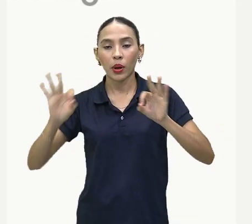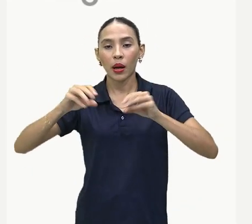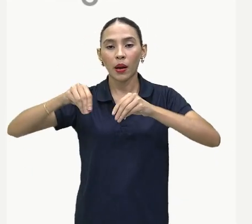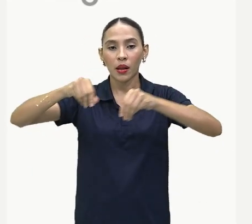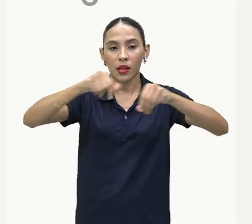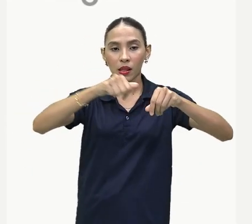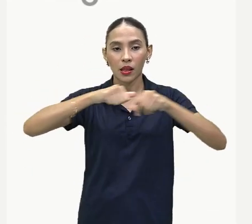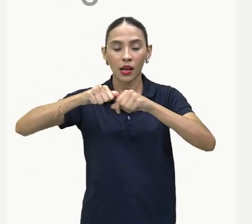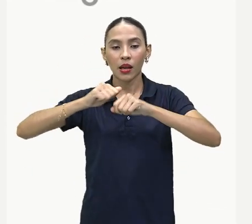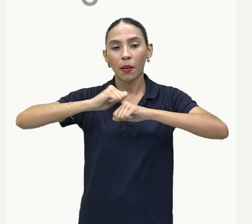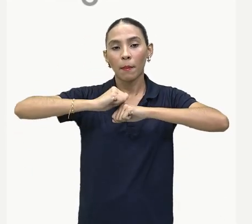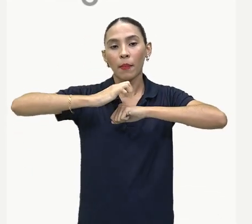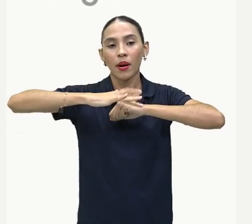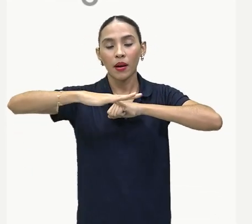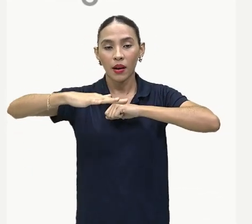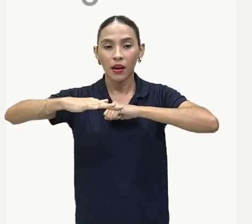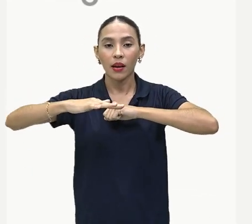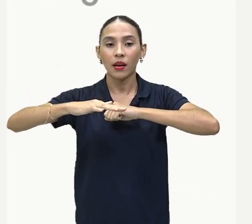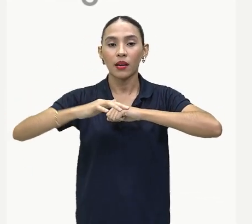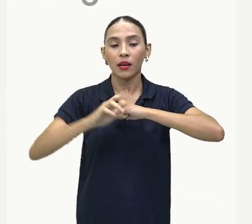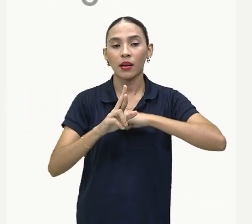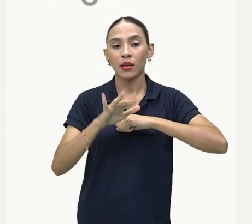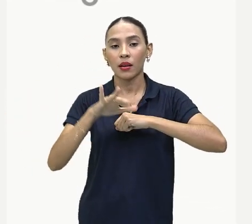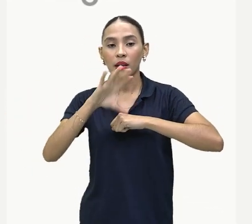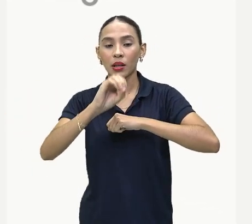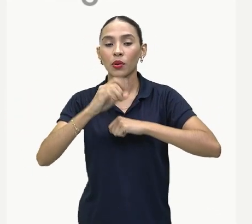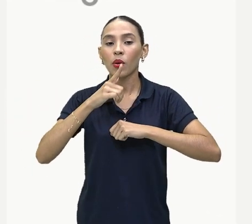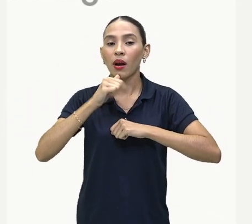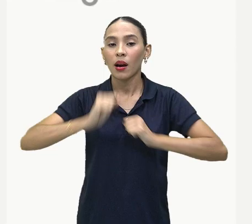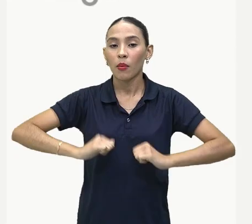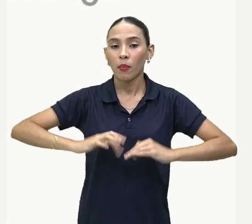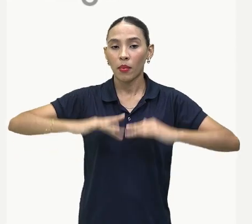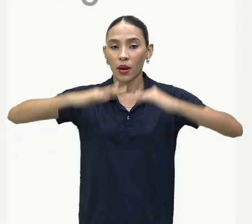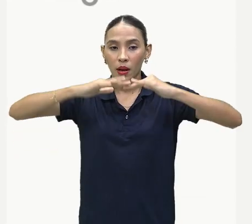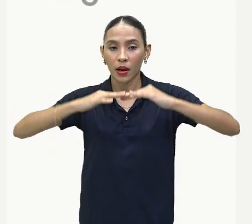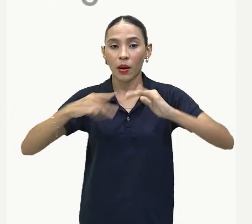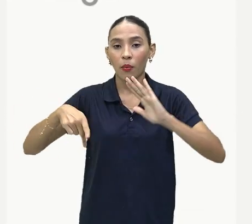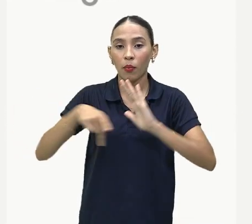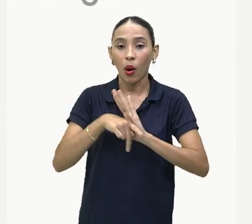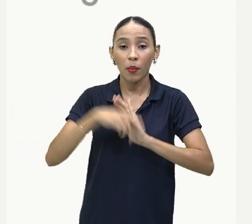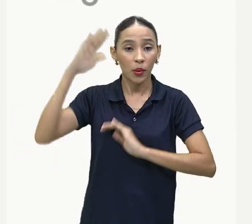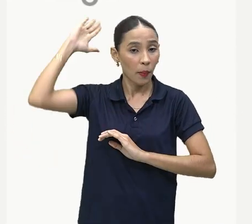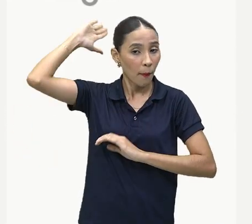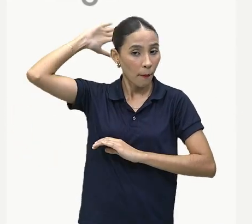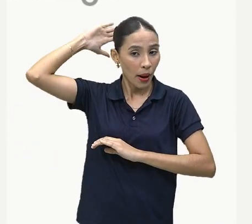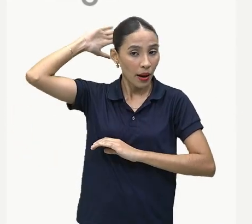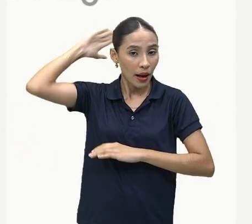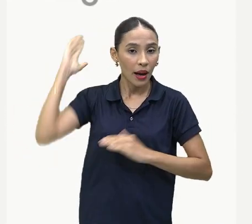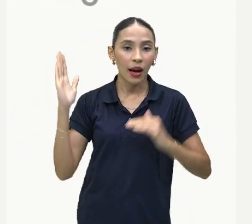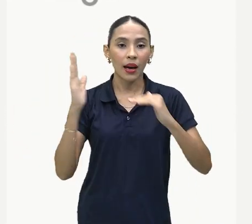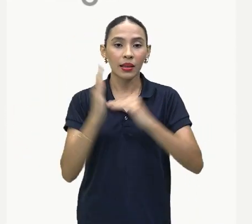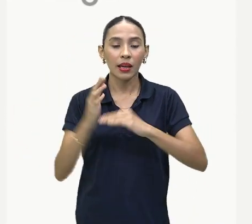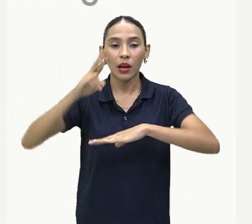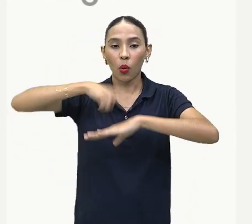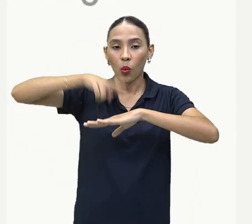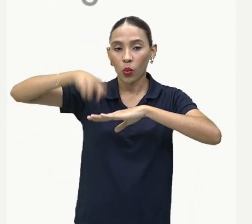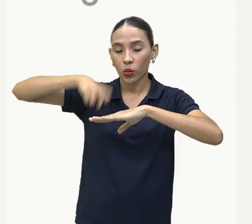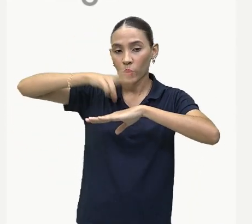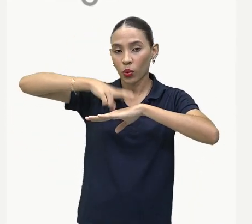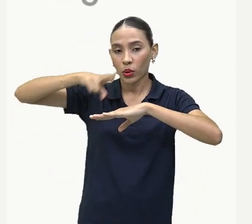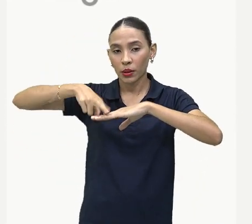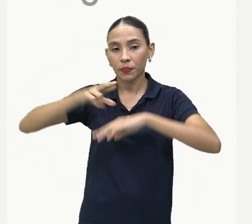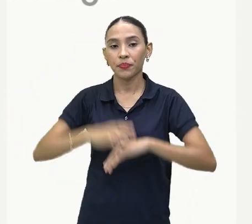terra ao sul do rio Amazonas, desde a porção meridional do Pará até Rondônia.